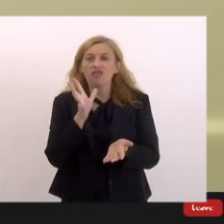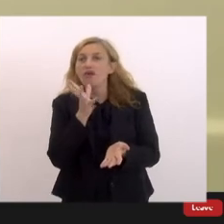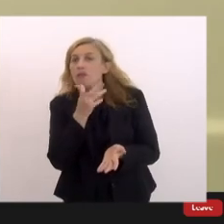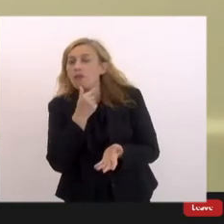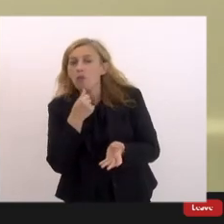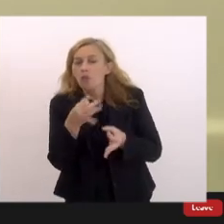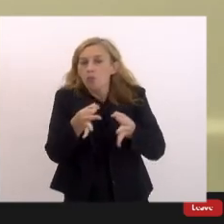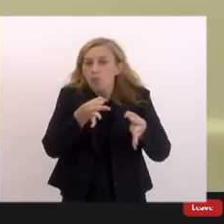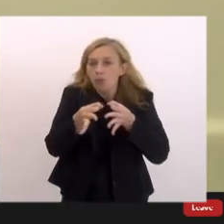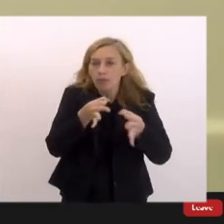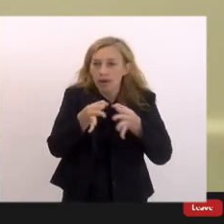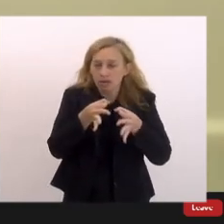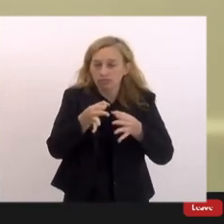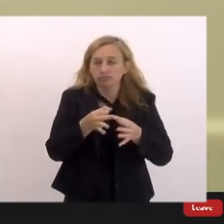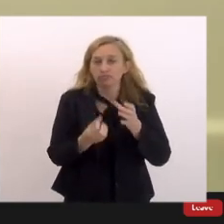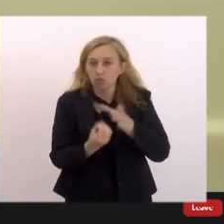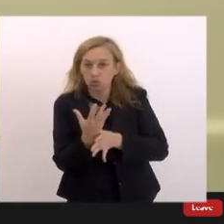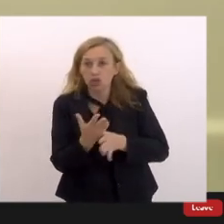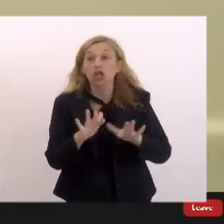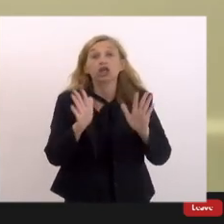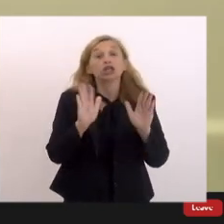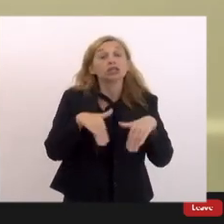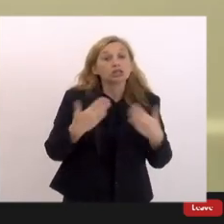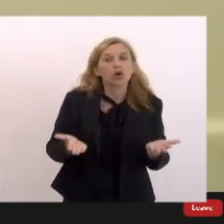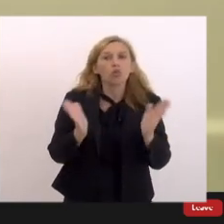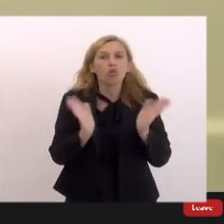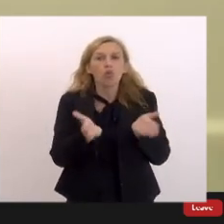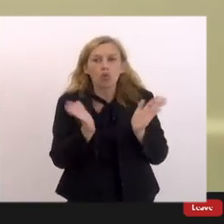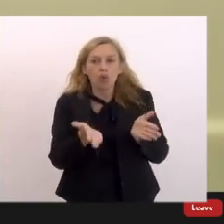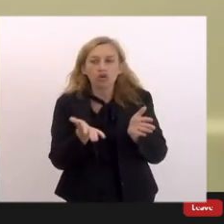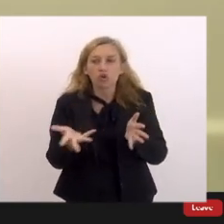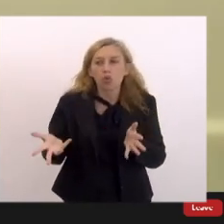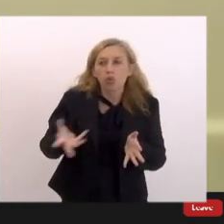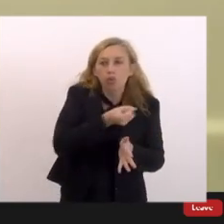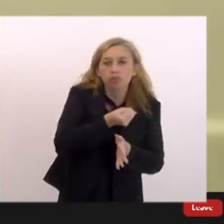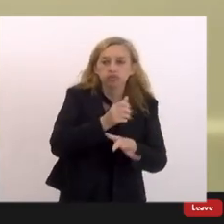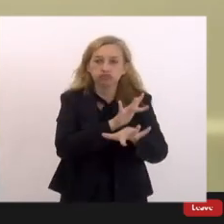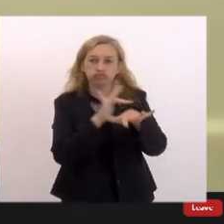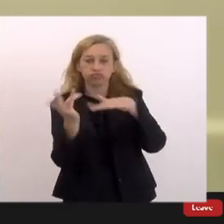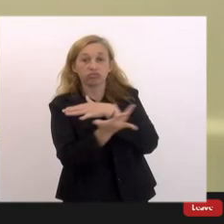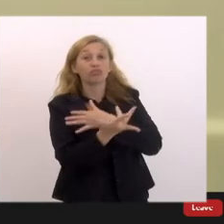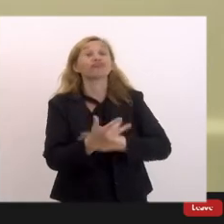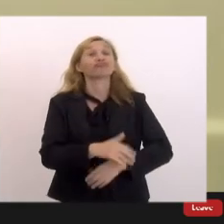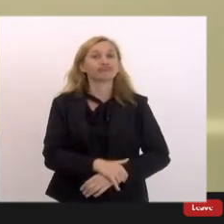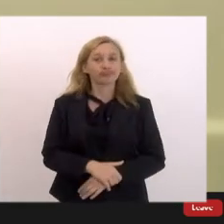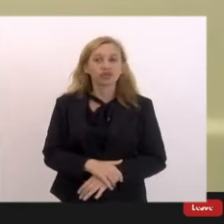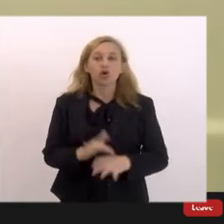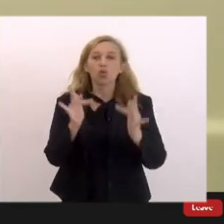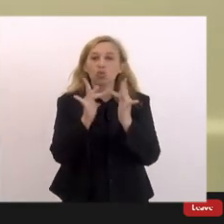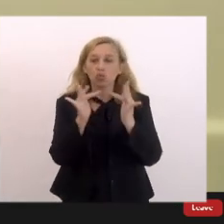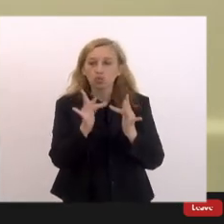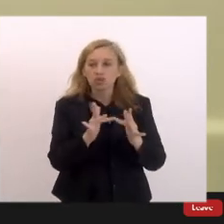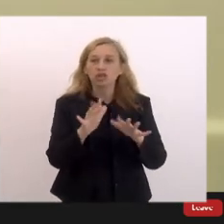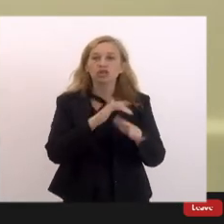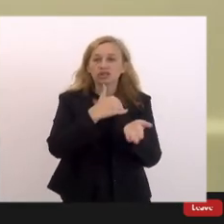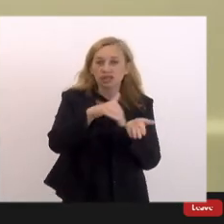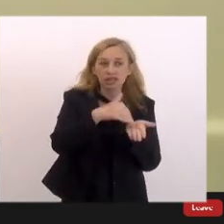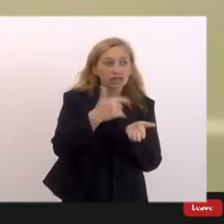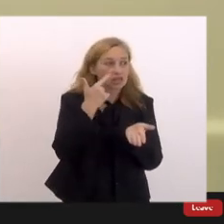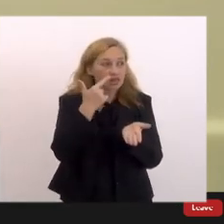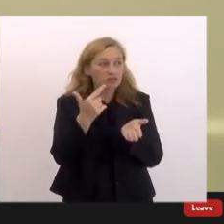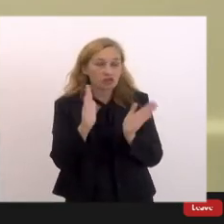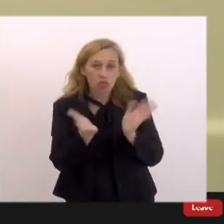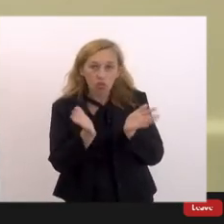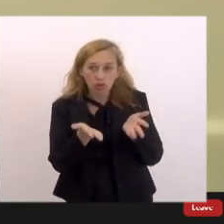demora a ser produzida. Então, hoje, o que se explora é a velocidade da rede social. O contato que a secretaria tem explorado